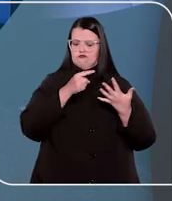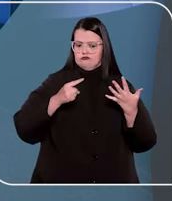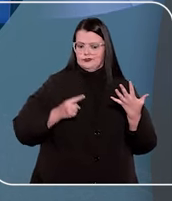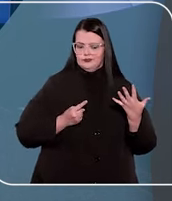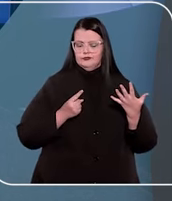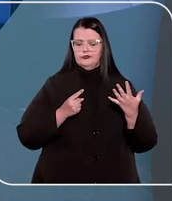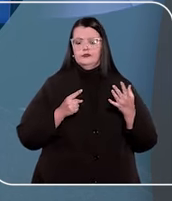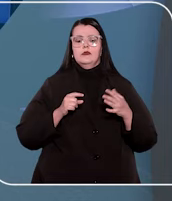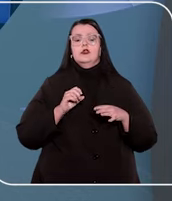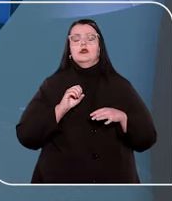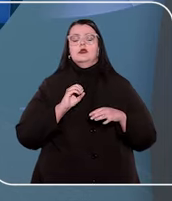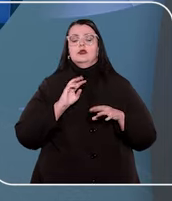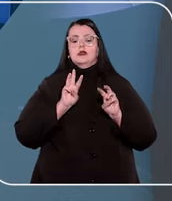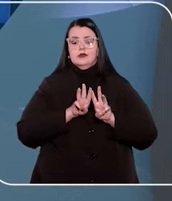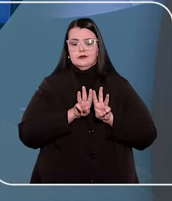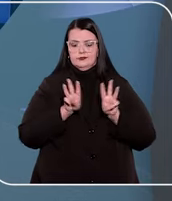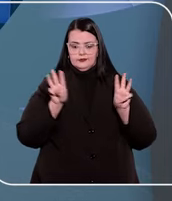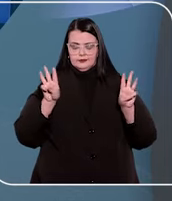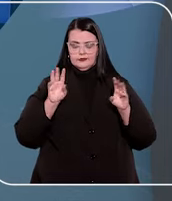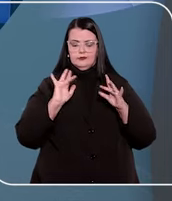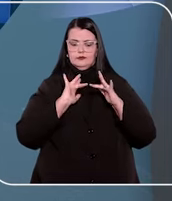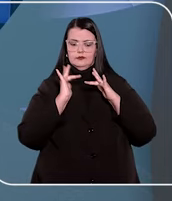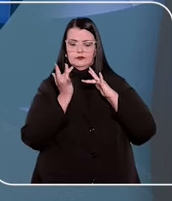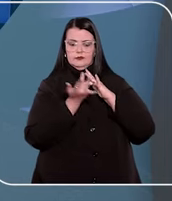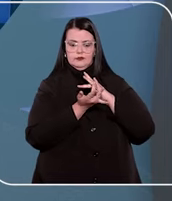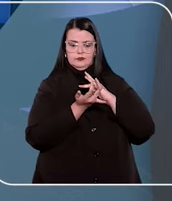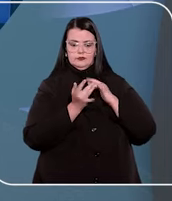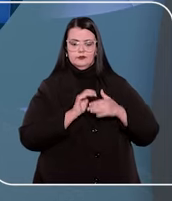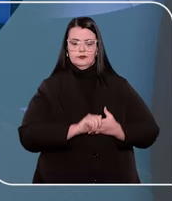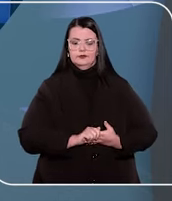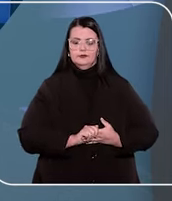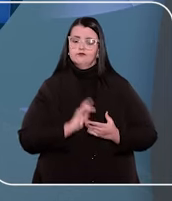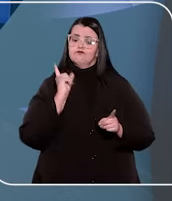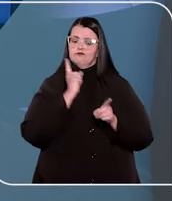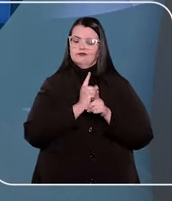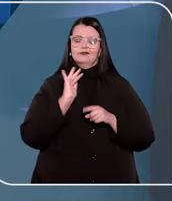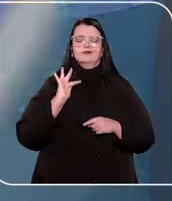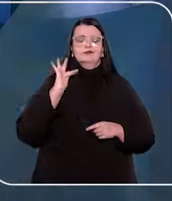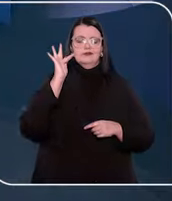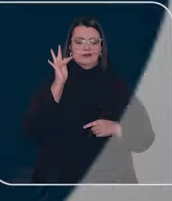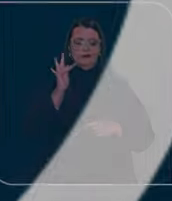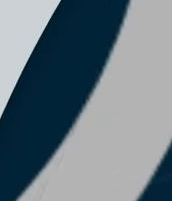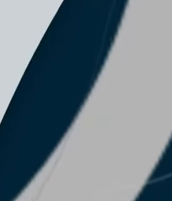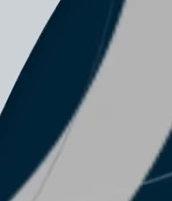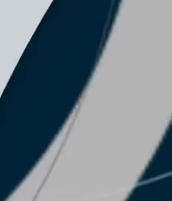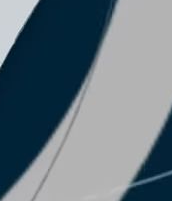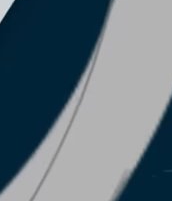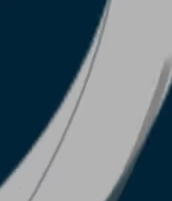notícias no site do STJ e nas nossas redes sociais. A gente se encontra!